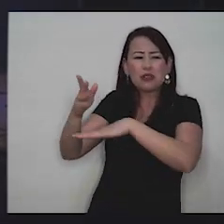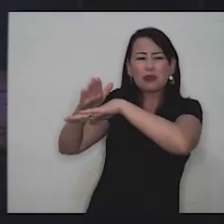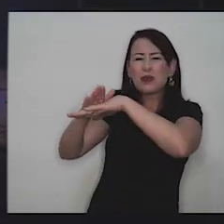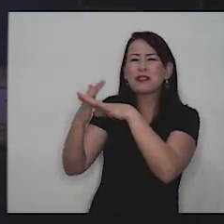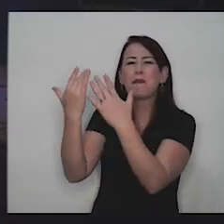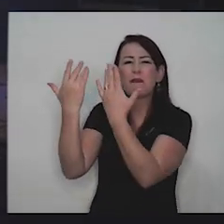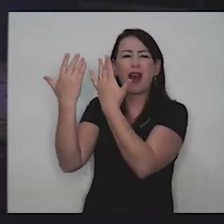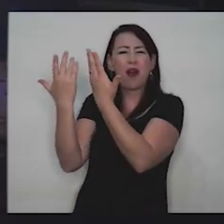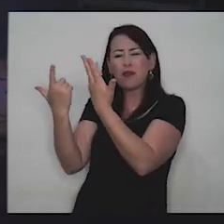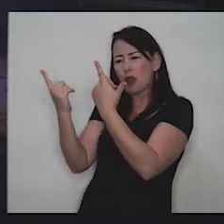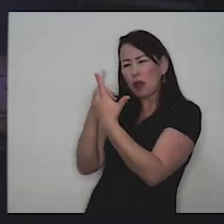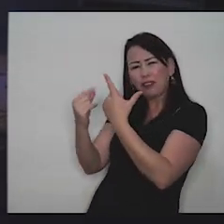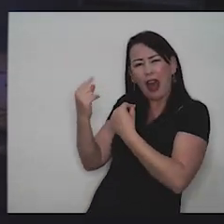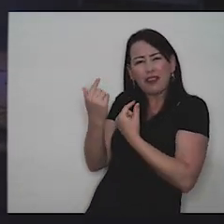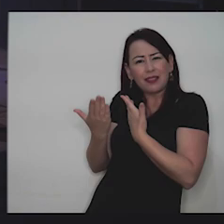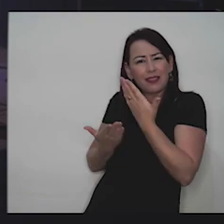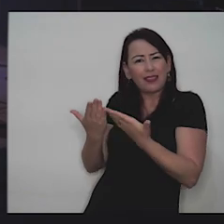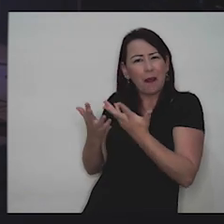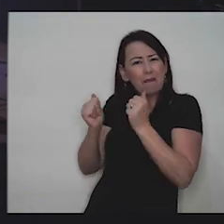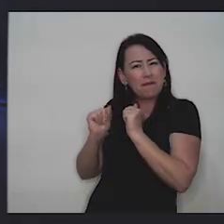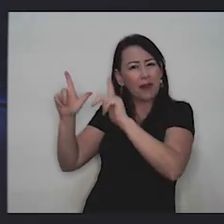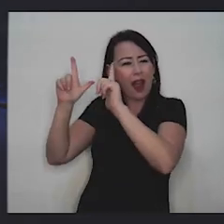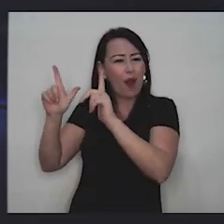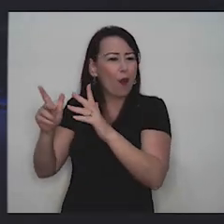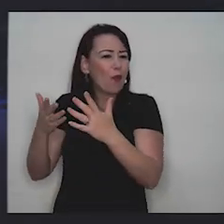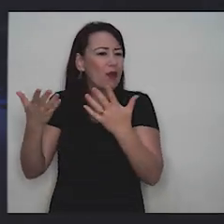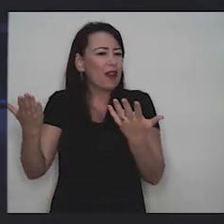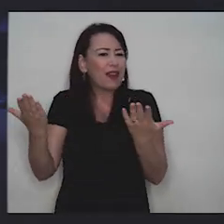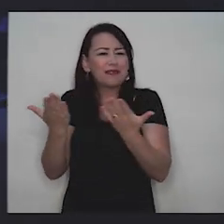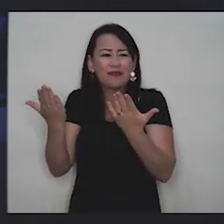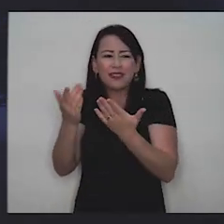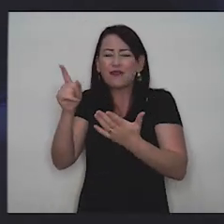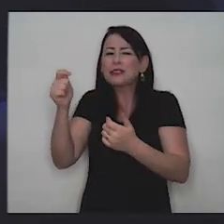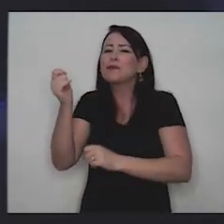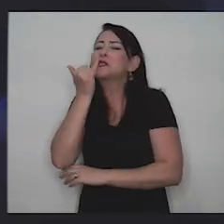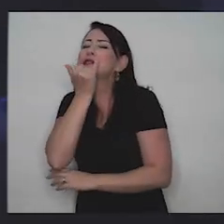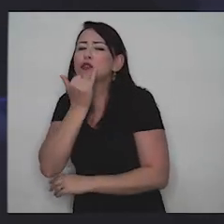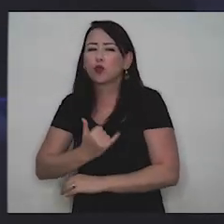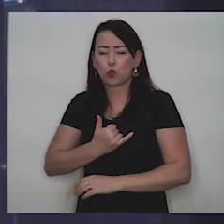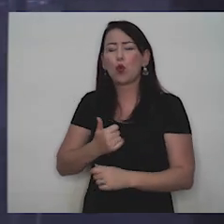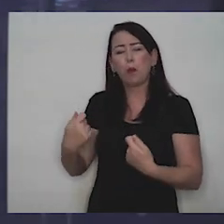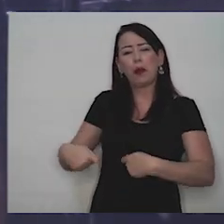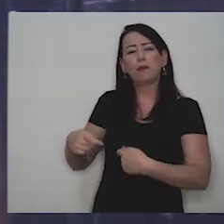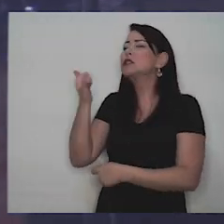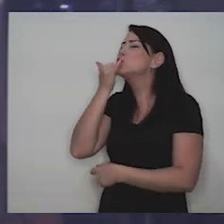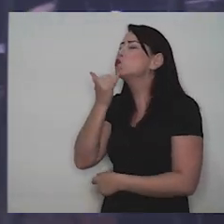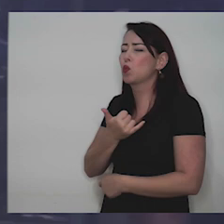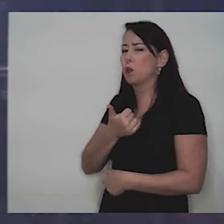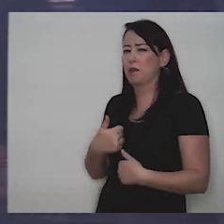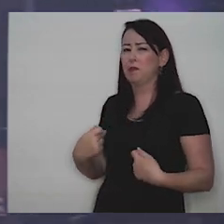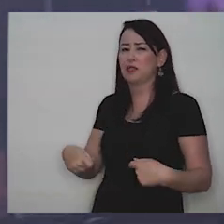como você prefere. Eu não quero desculpas, hoje eu quero ir embora.